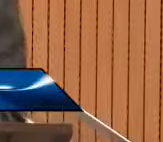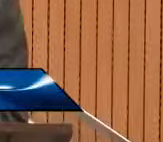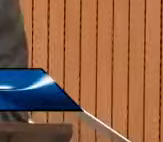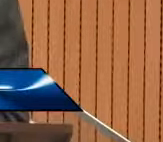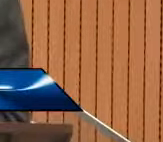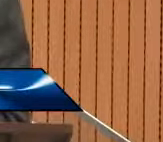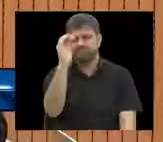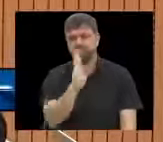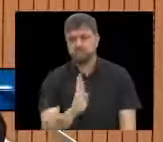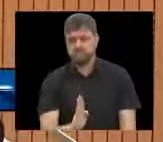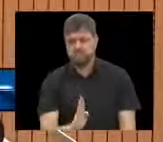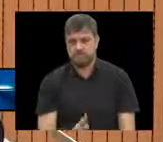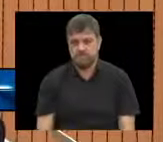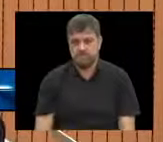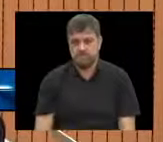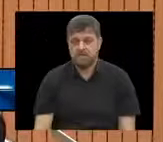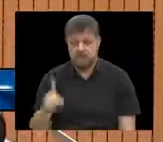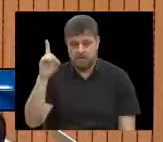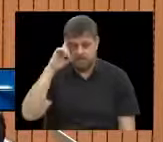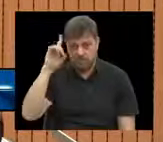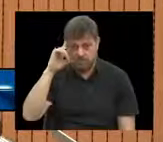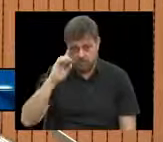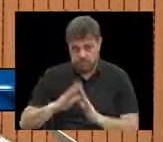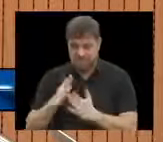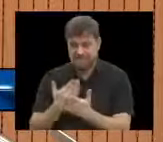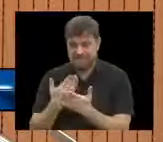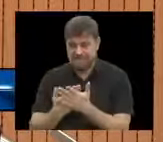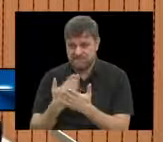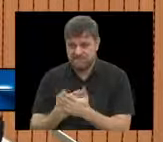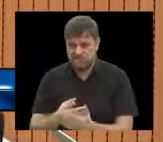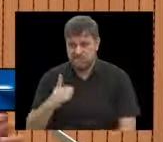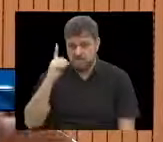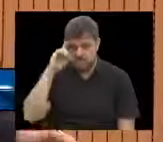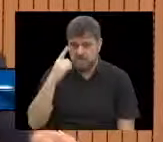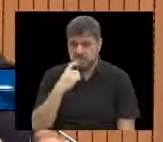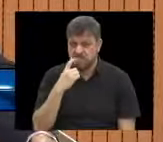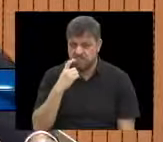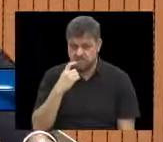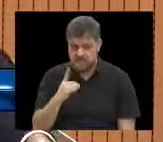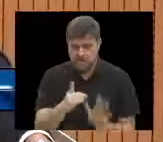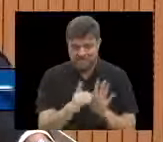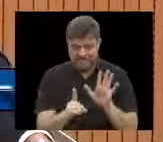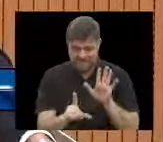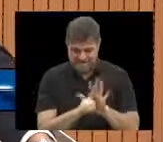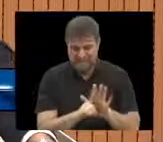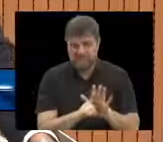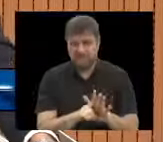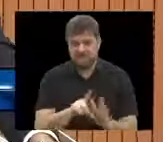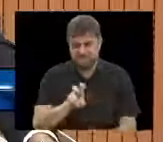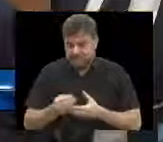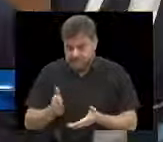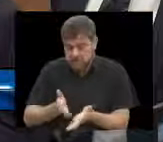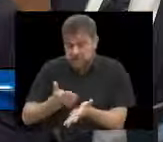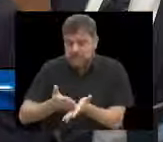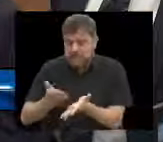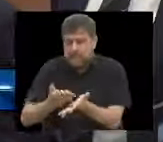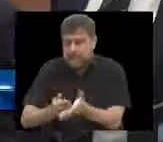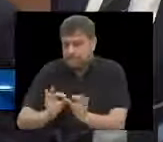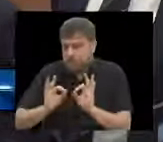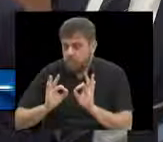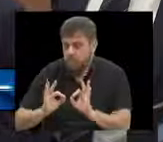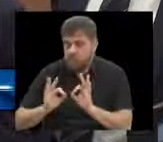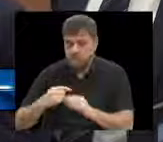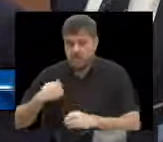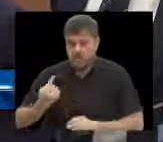data memorável já o vereador professor alberto destacou que apesar de ocupar um cargo político no momento tem honra de